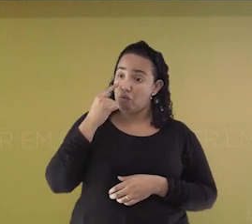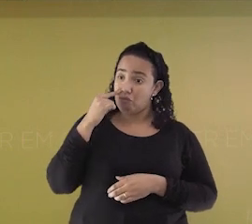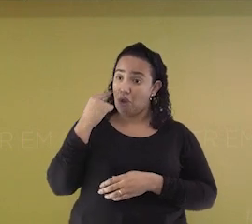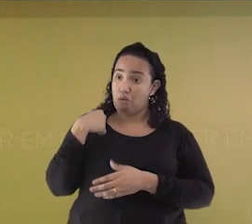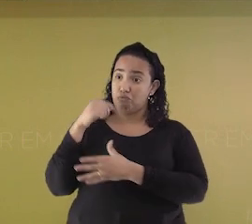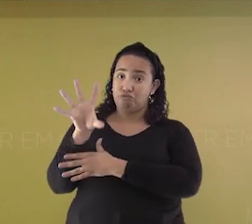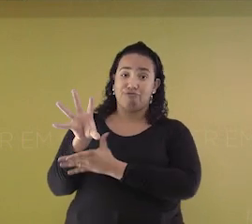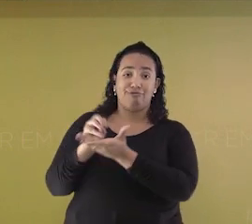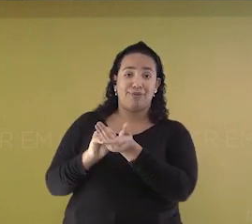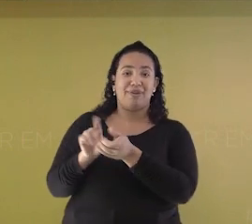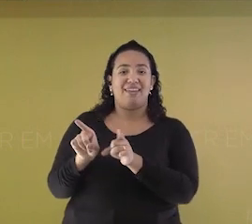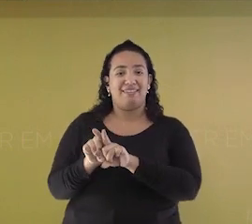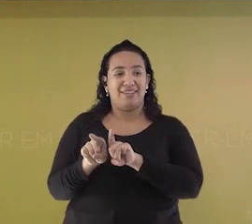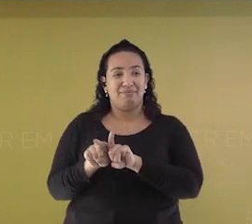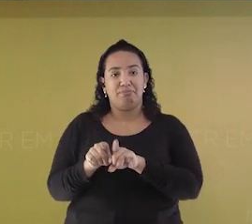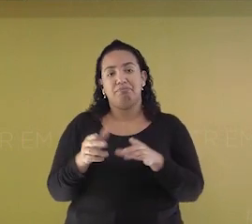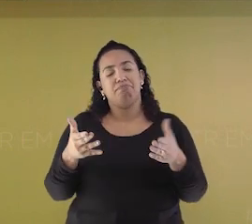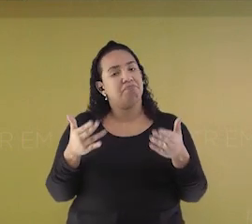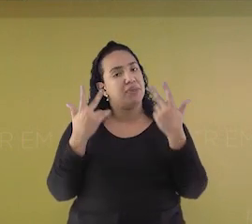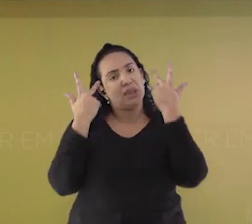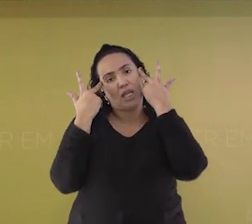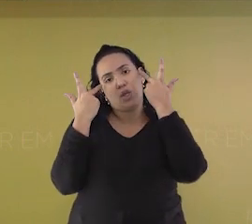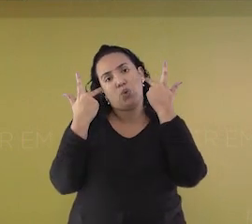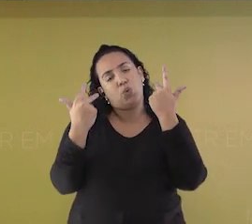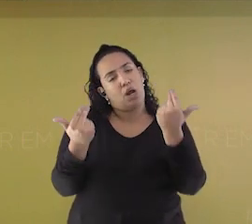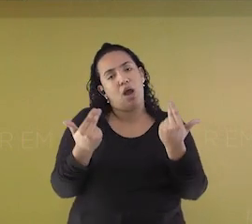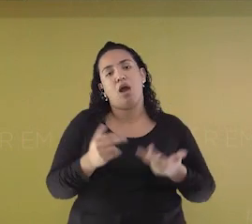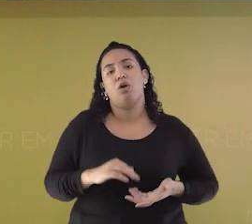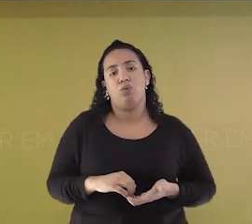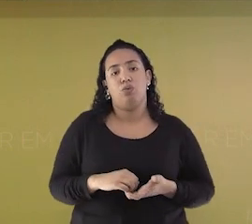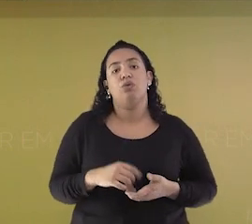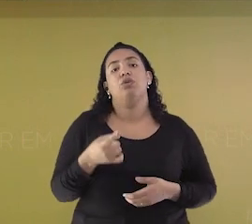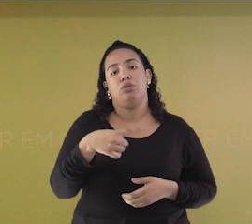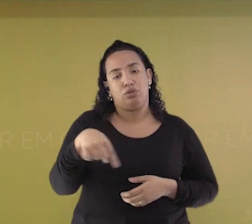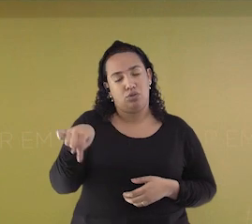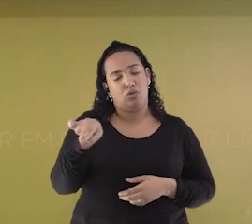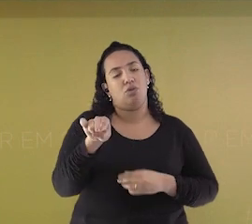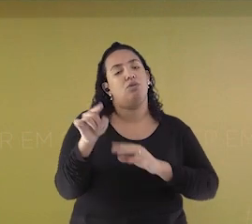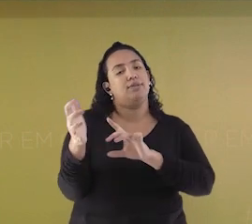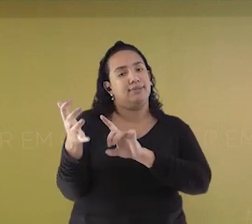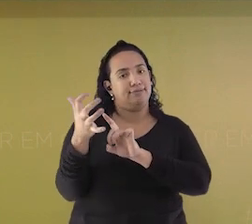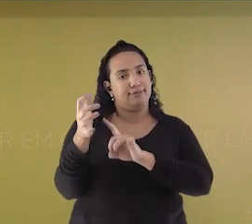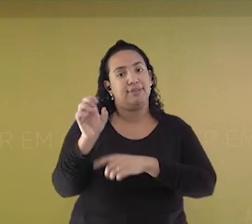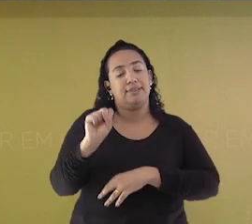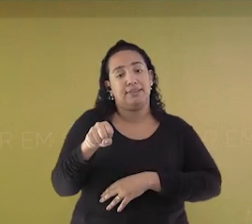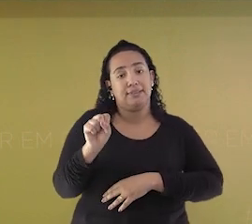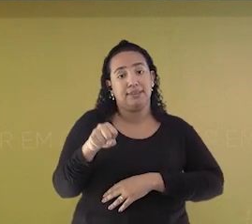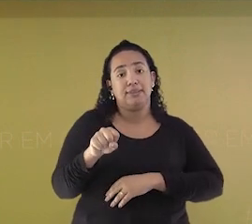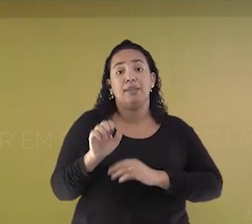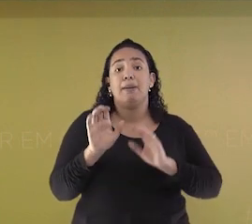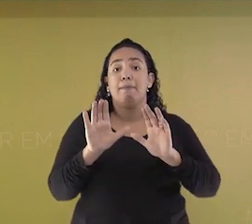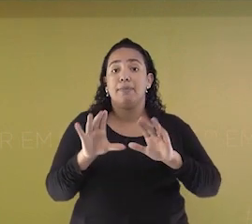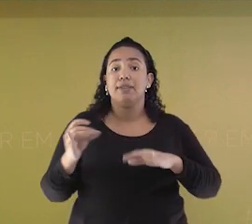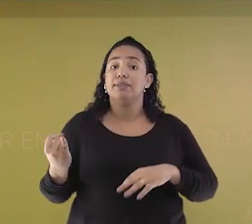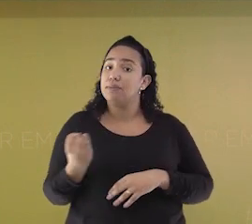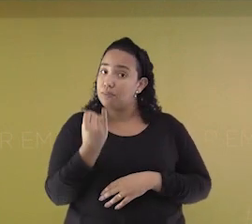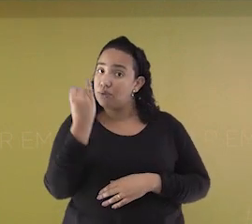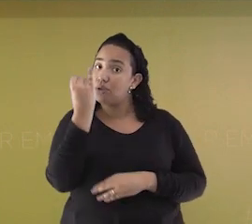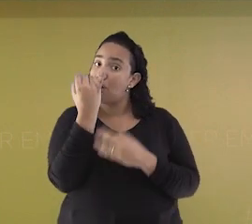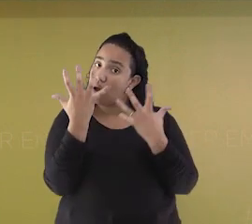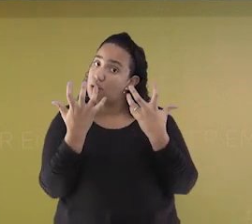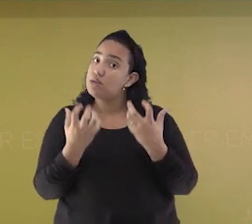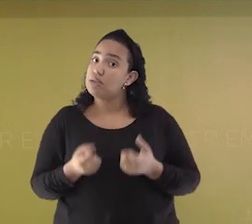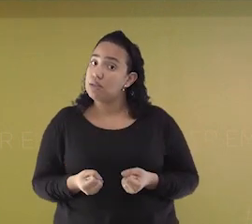também. E é natural, tá? Nós somos mesmo influenciáveis. Mas é importante